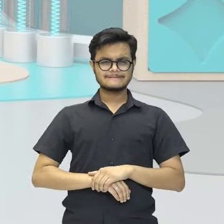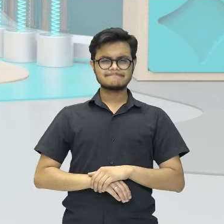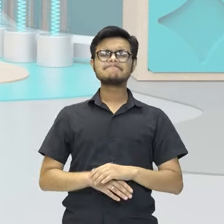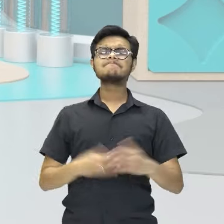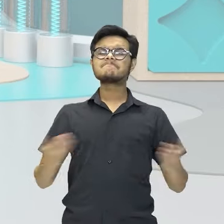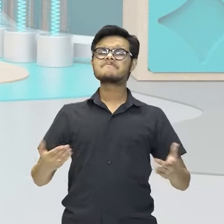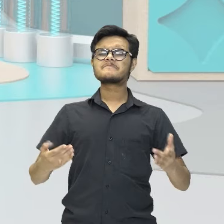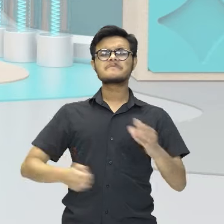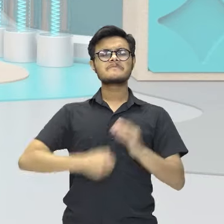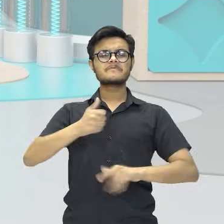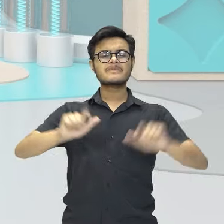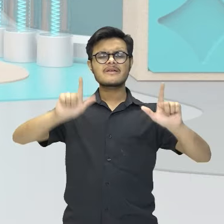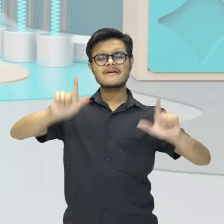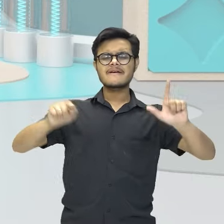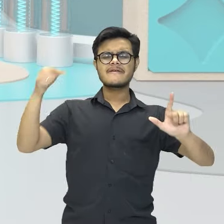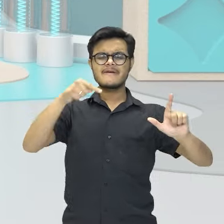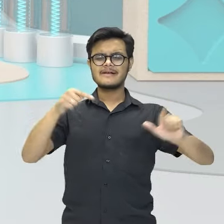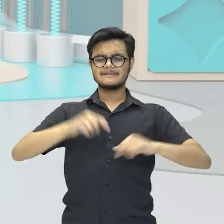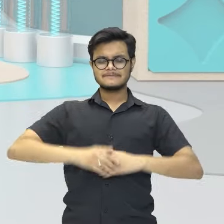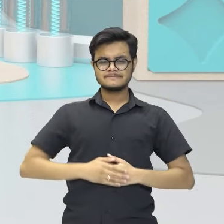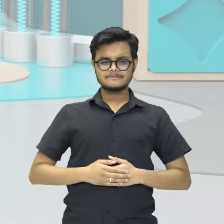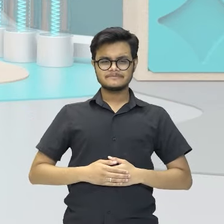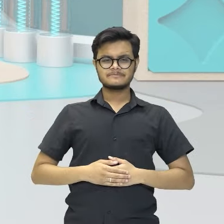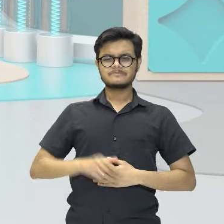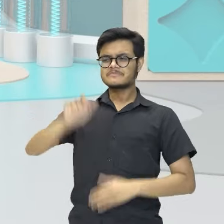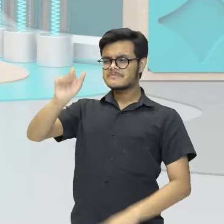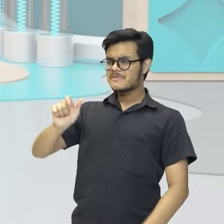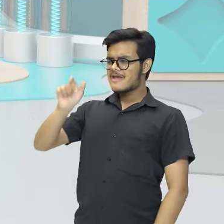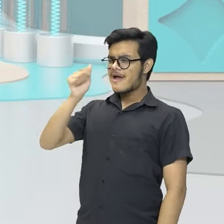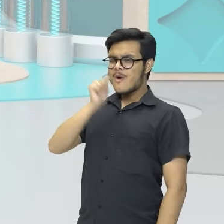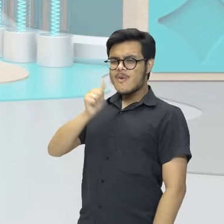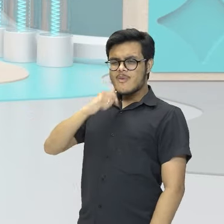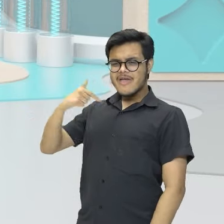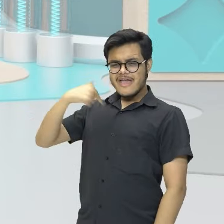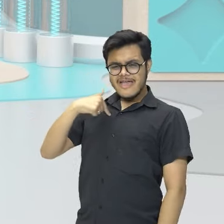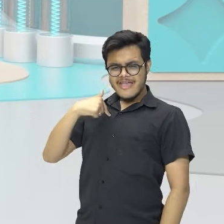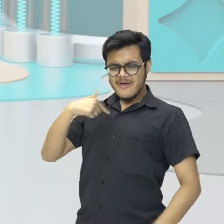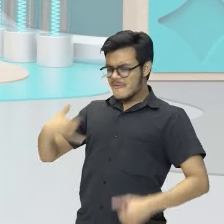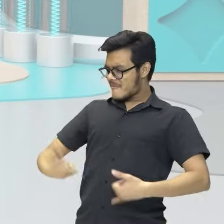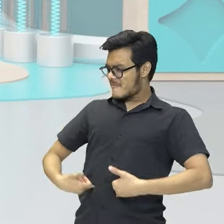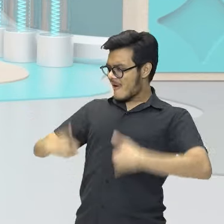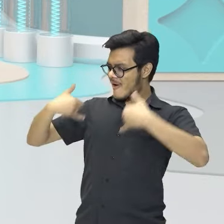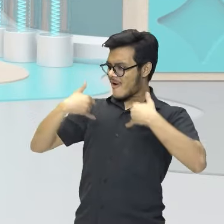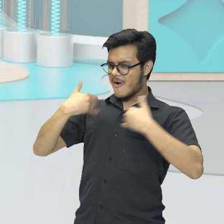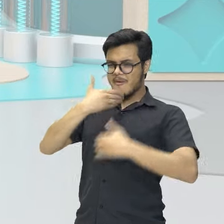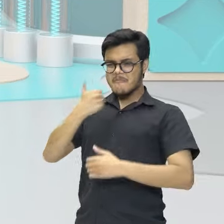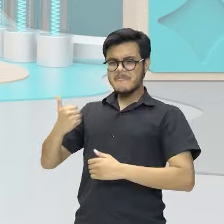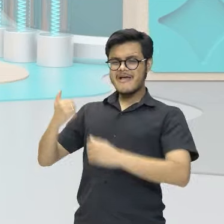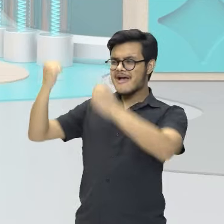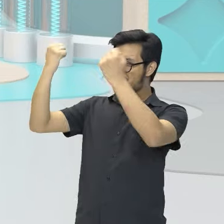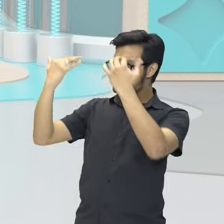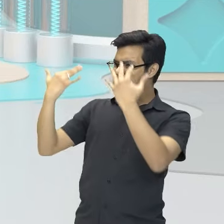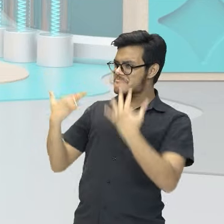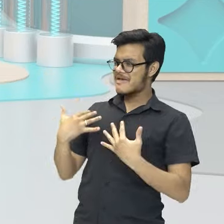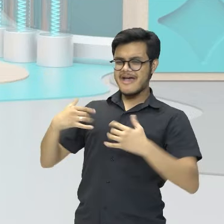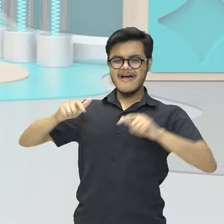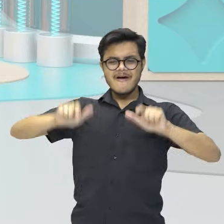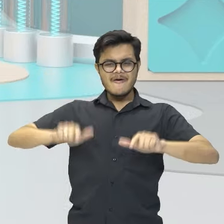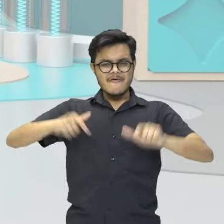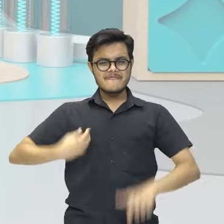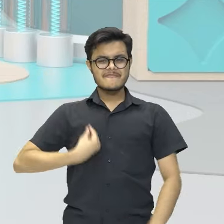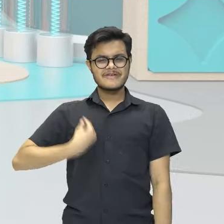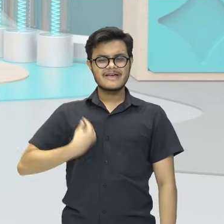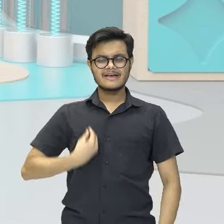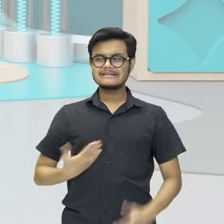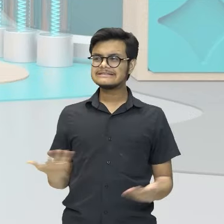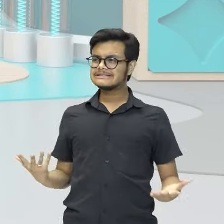quadrinho temos o seguinte eu sou muito privilegiada por Viver neste lugar gente